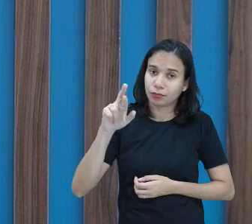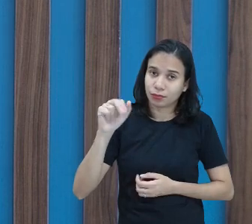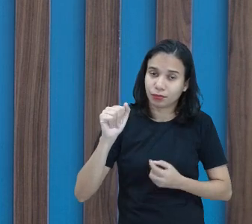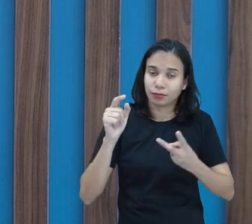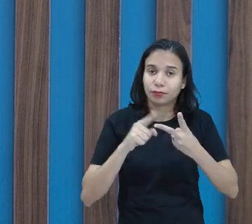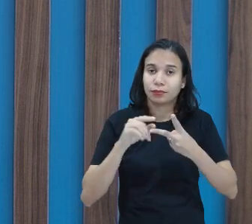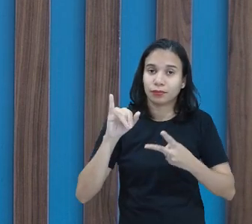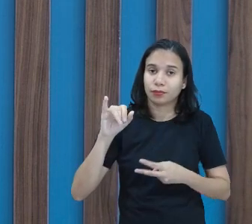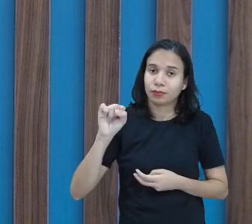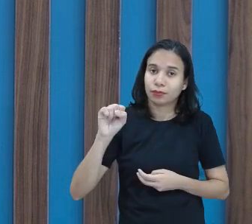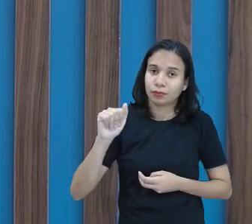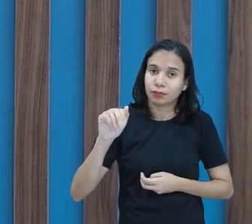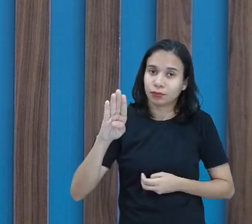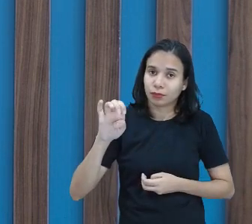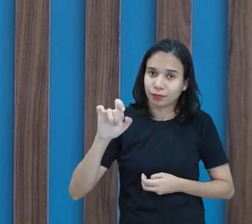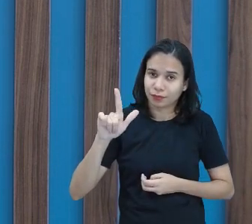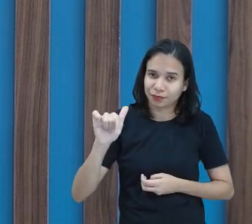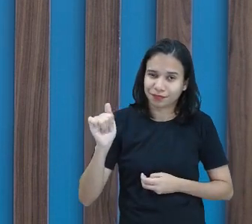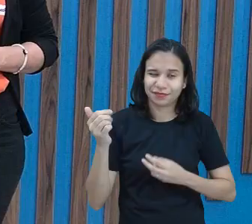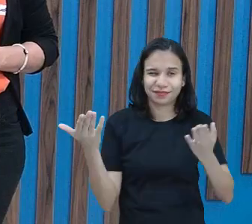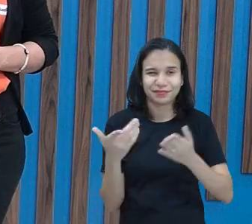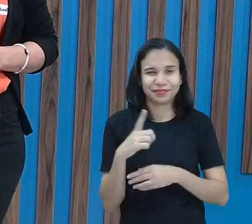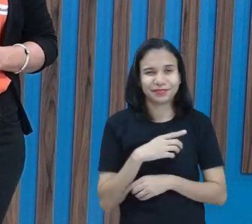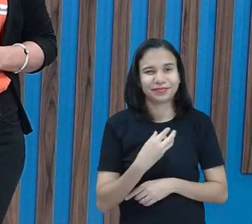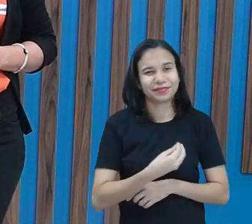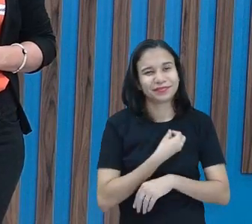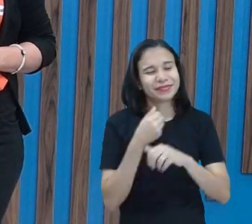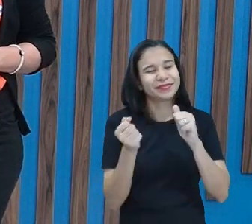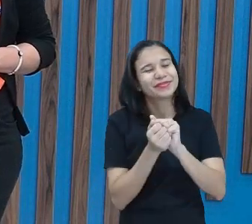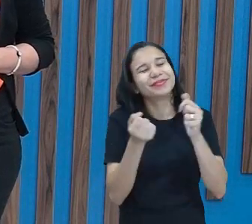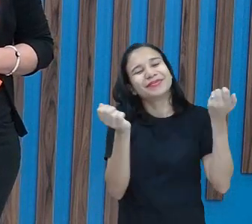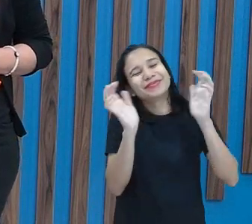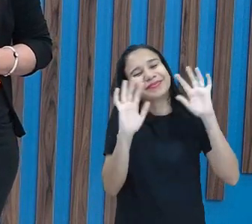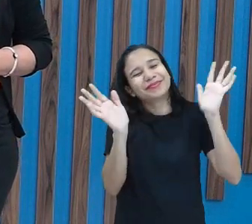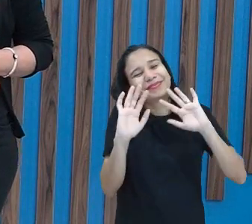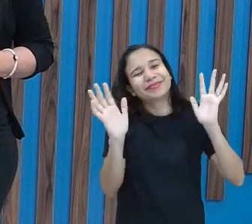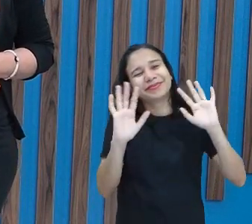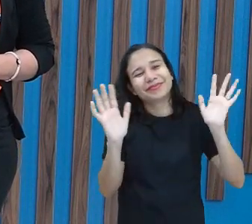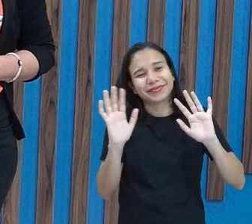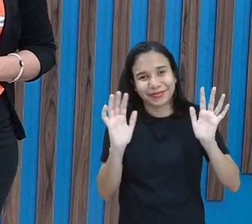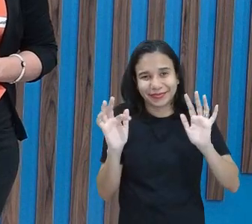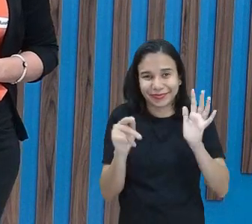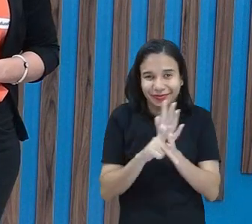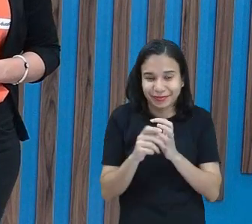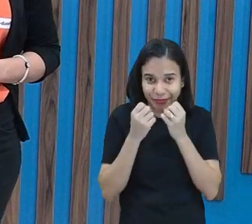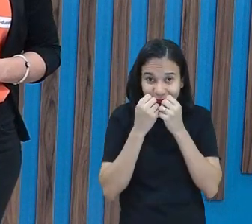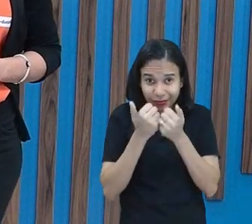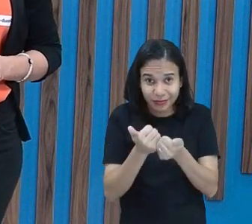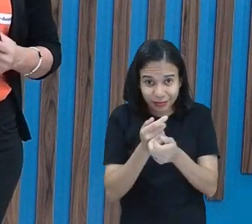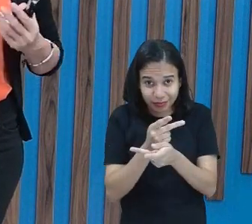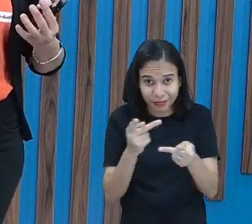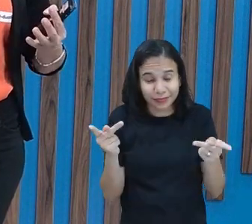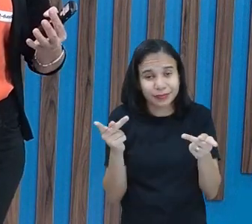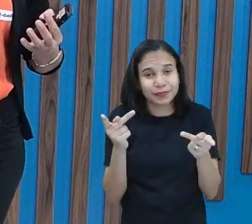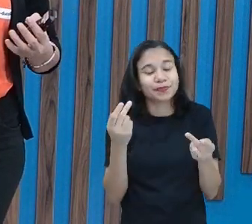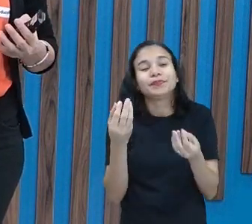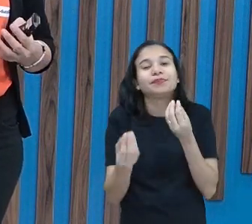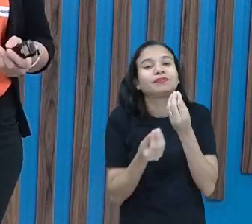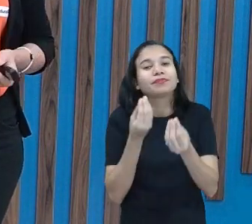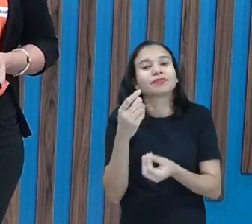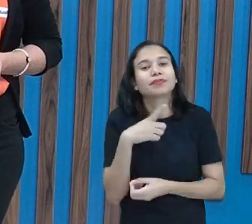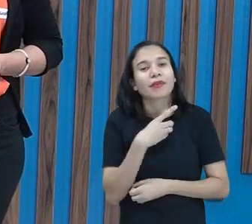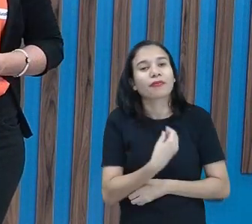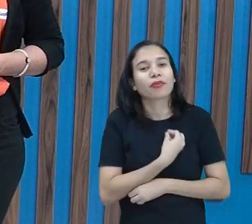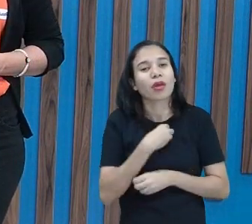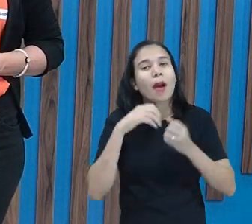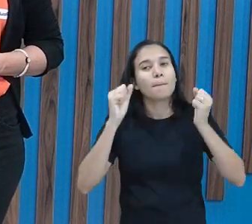que desde cedinho estão aqui com a gente. Olá, Samara. Olá, Belinha. Tudo bem? E aí, vocês